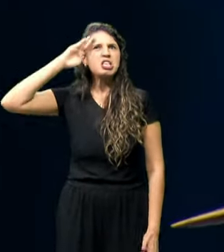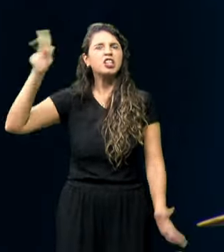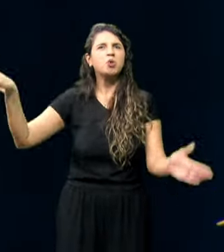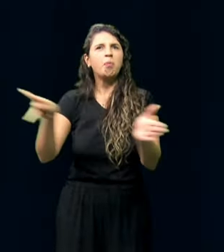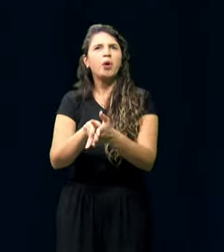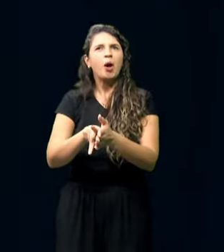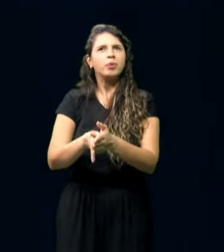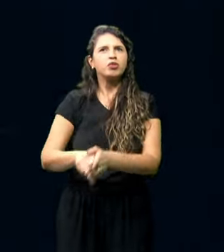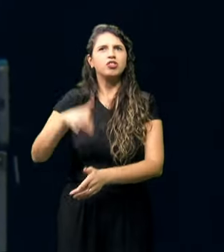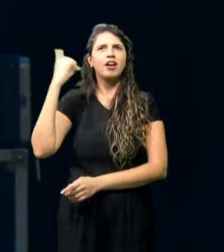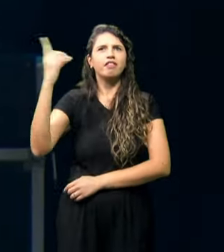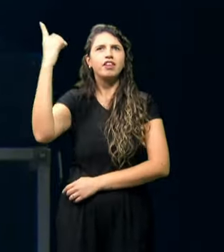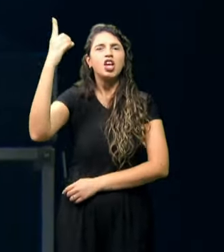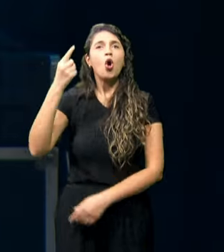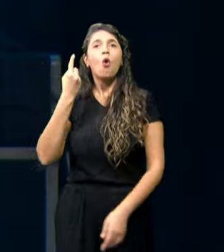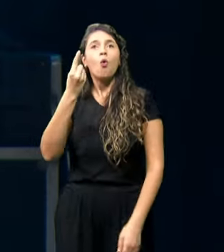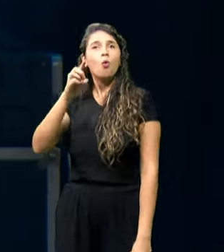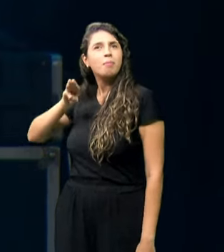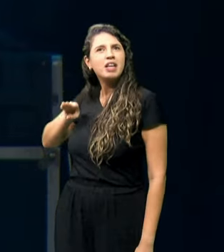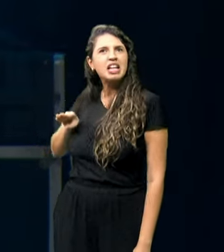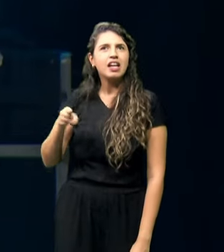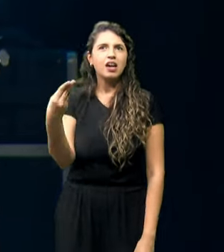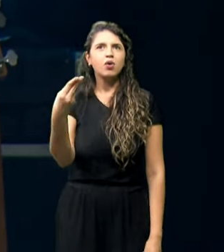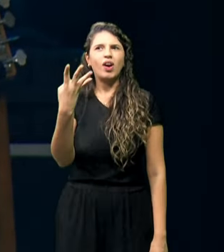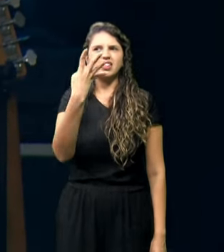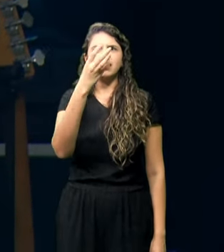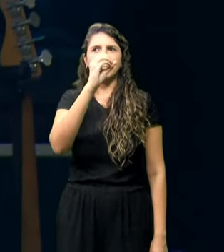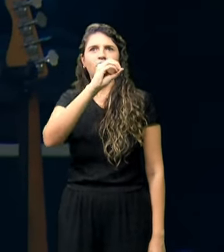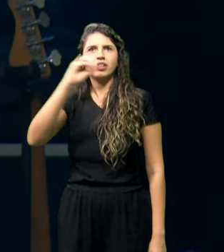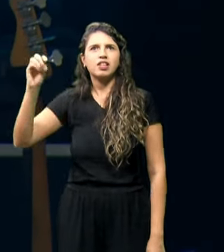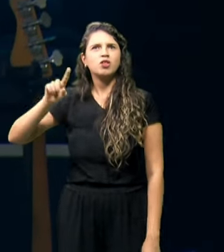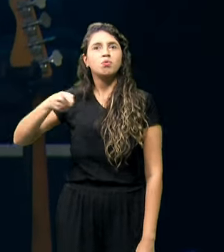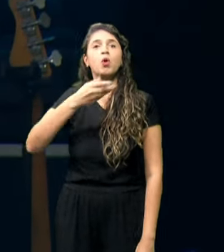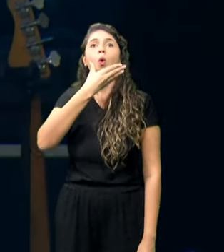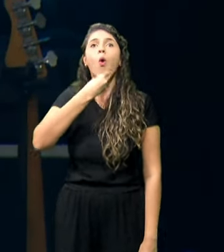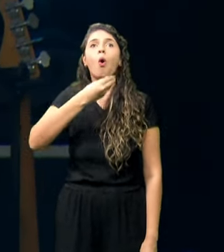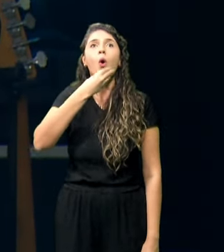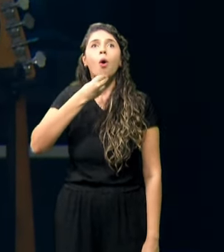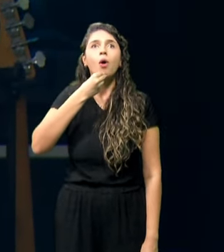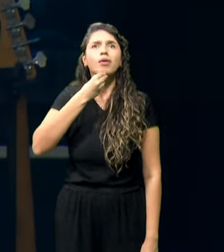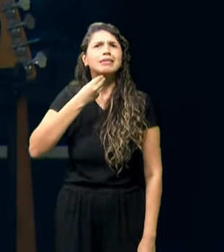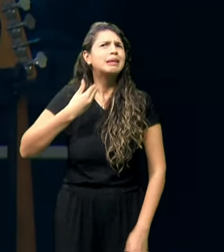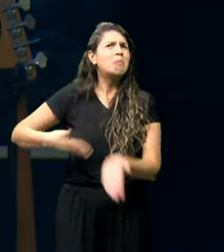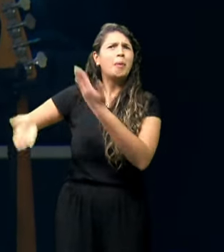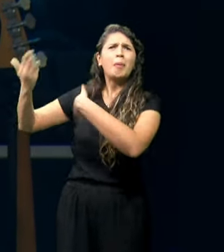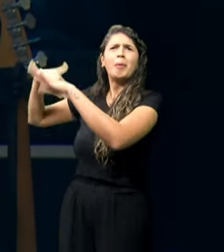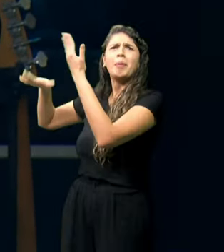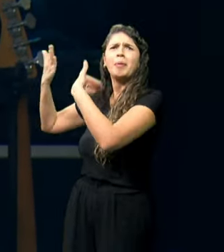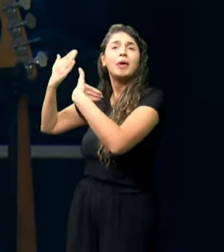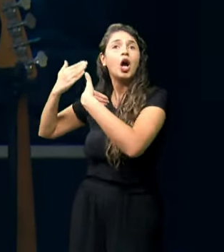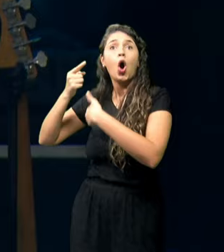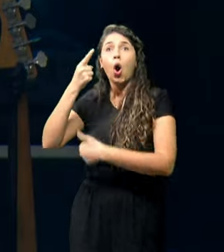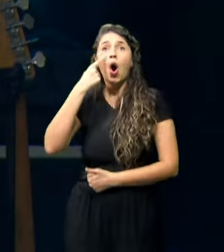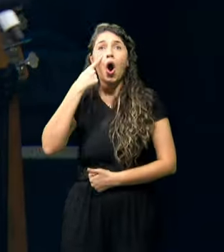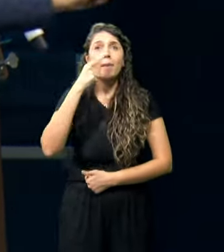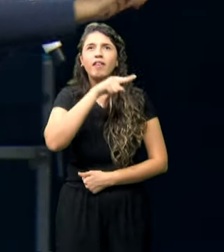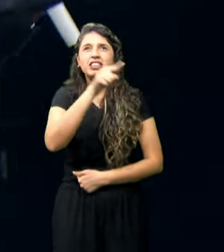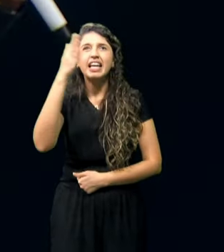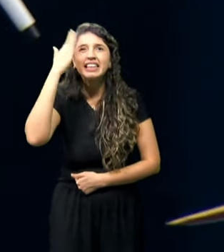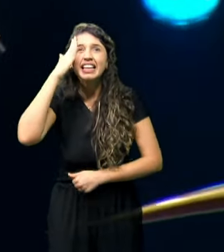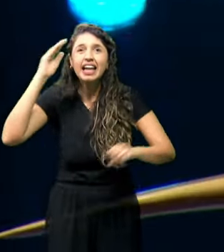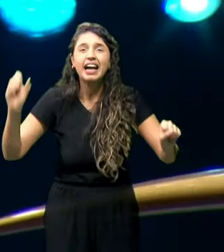1.570.000 homens. Para você ter uma ideia, nós estamos falando de mais de 3.000 anos atrás. As forças armadas brasileiras juntas, exército,